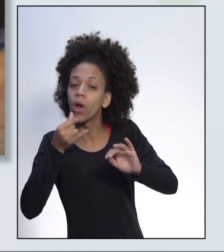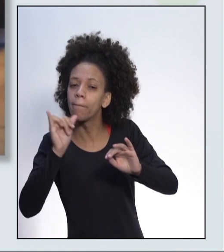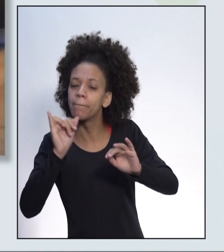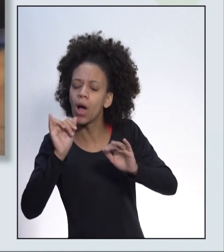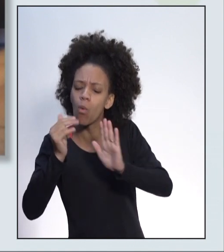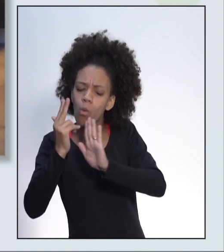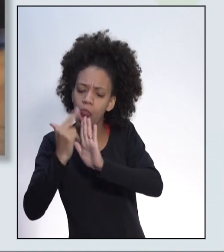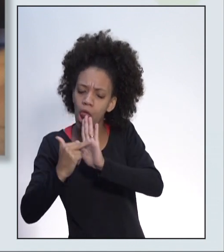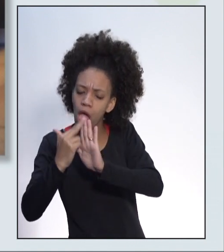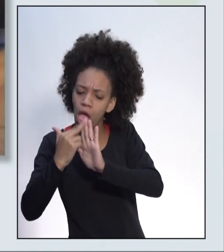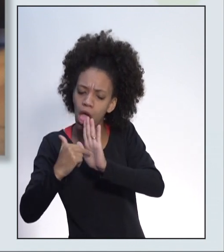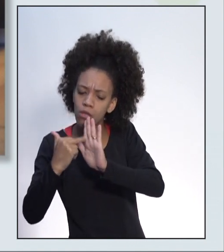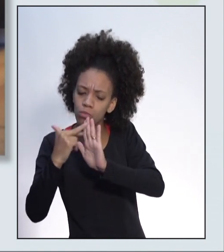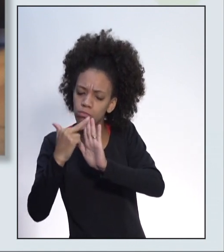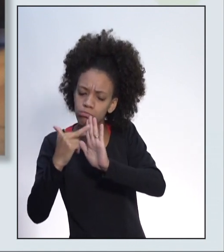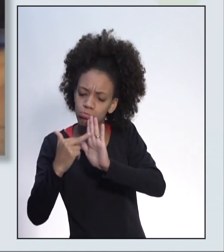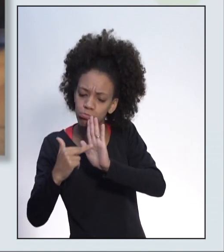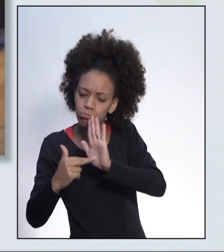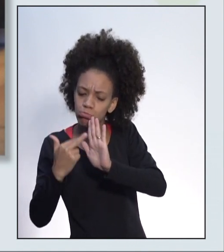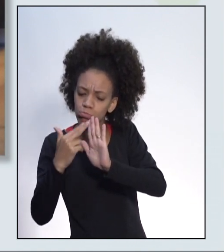exemplo.